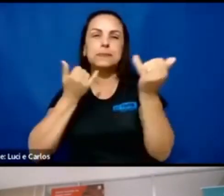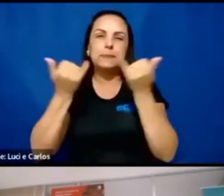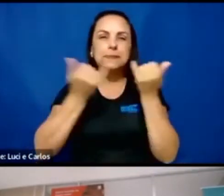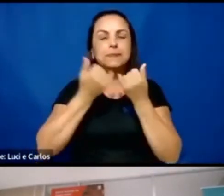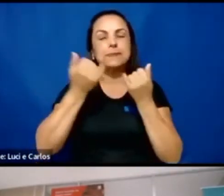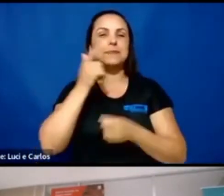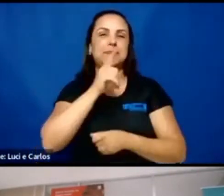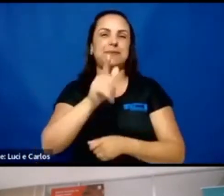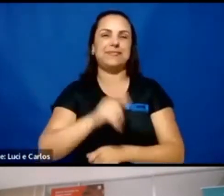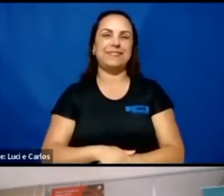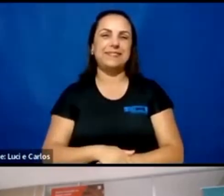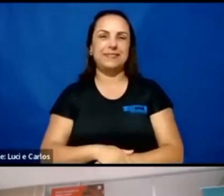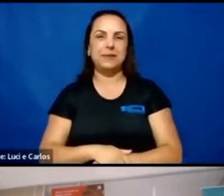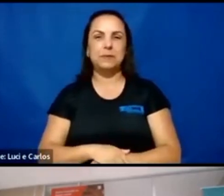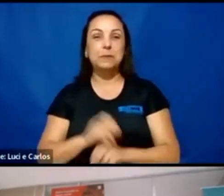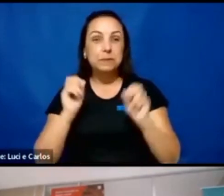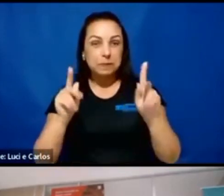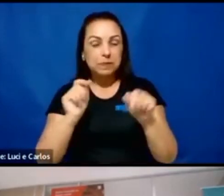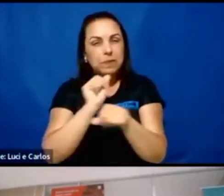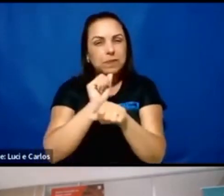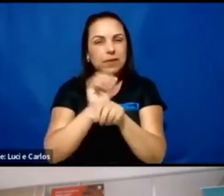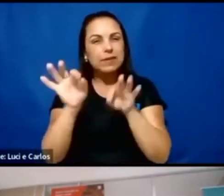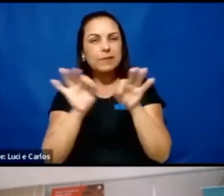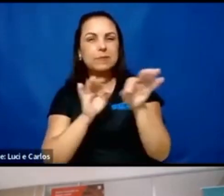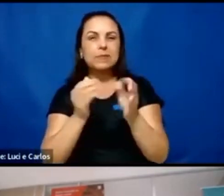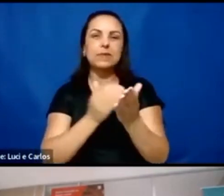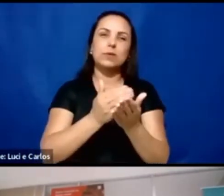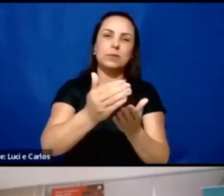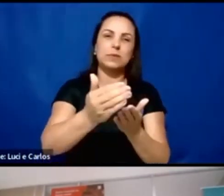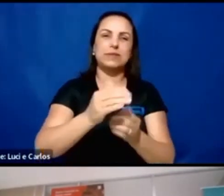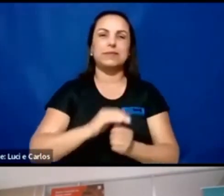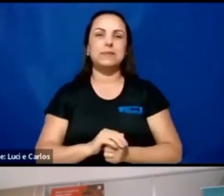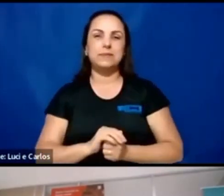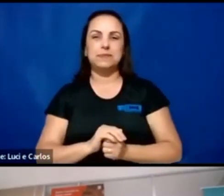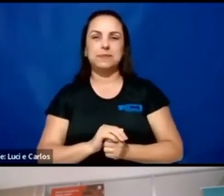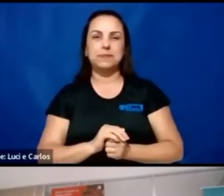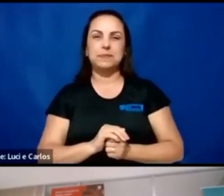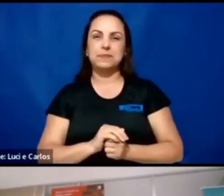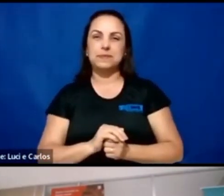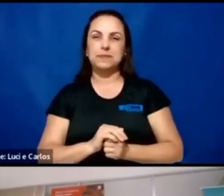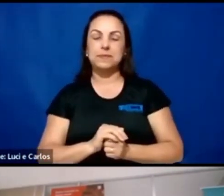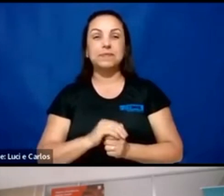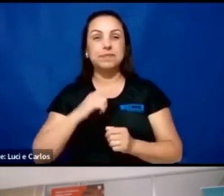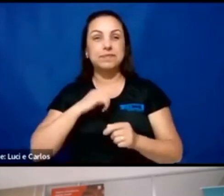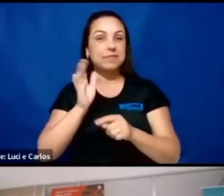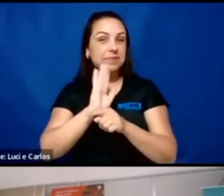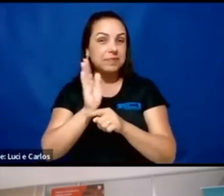ok? Então nós já começamos em alguns segundos, em definitivo, com um vídeo